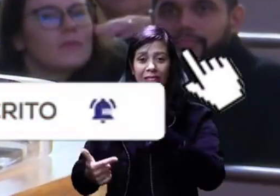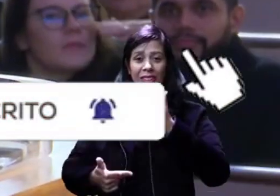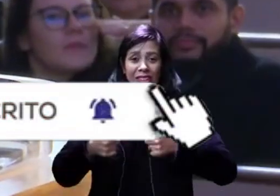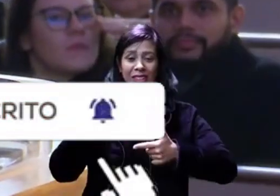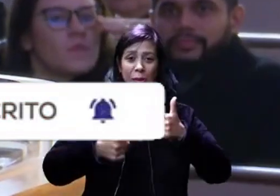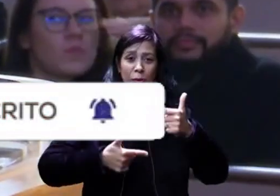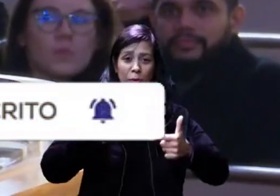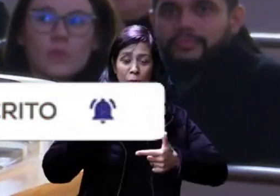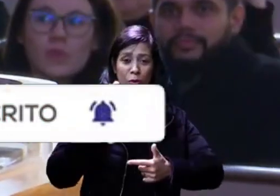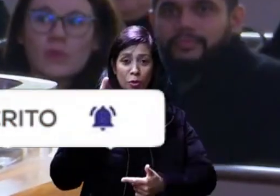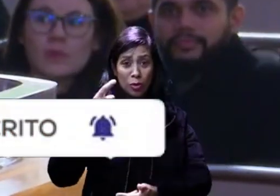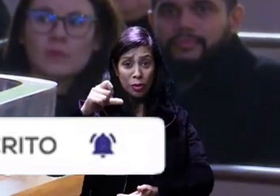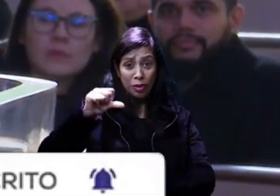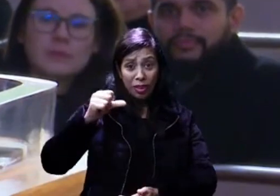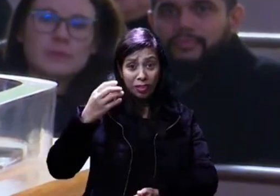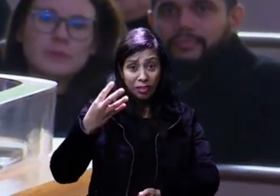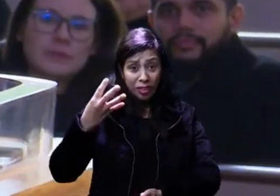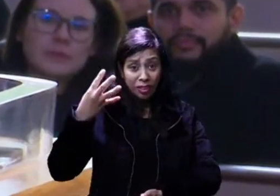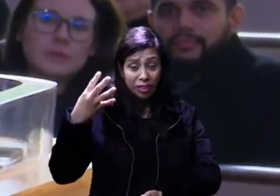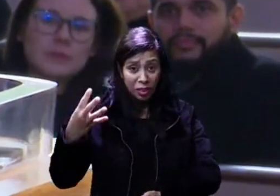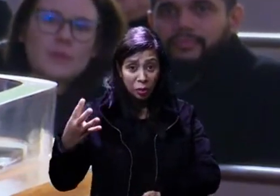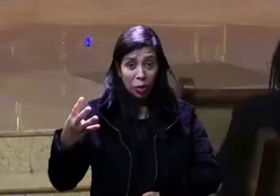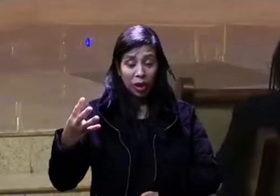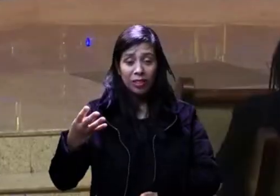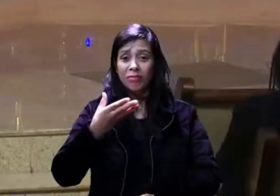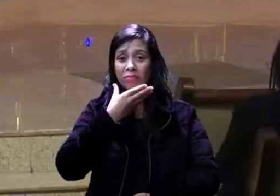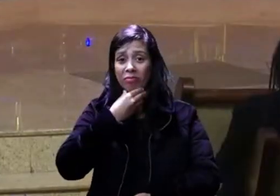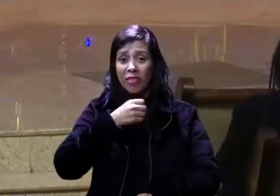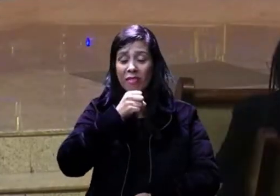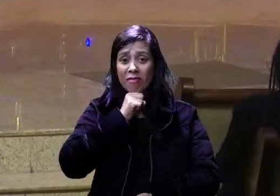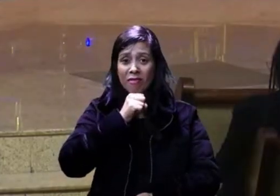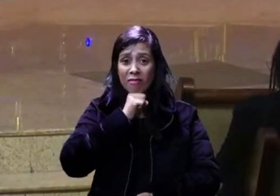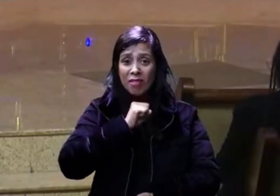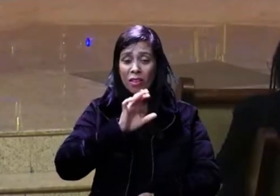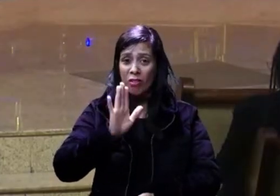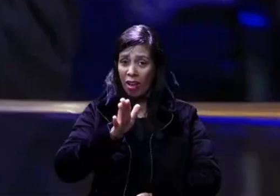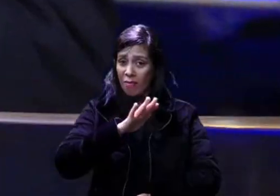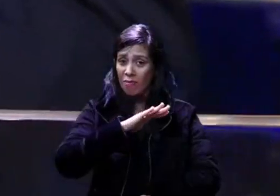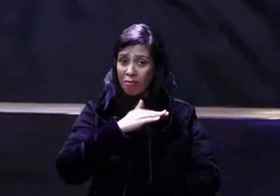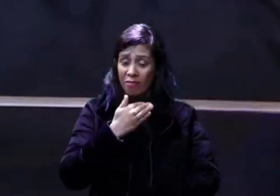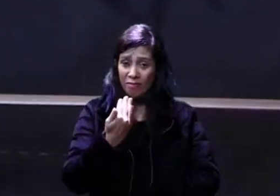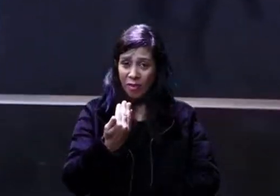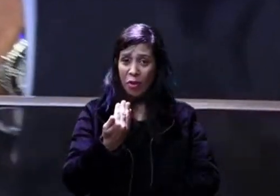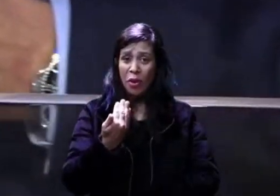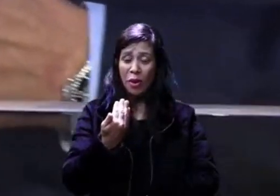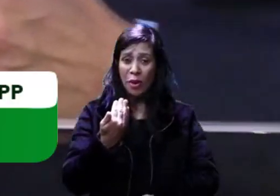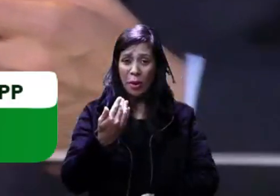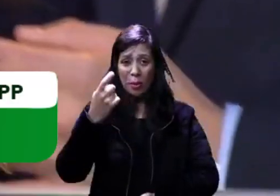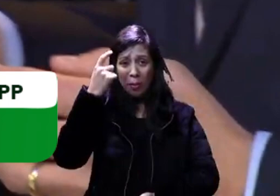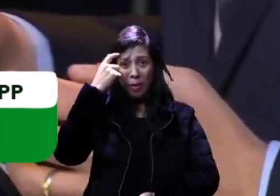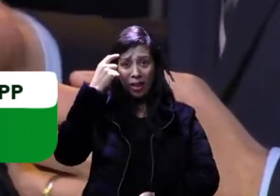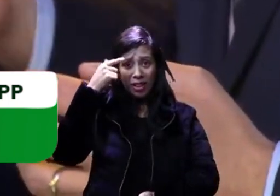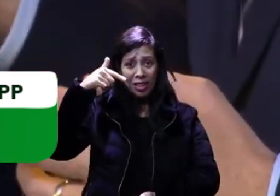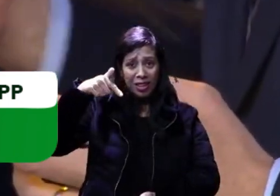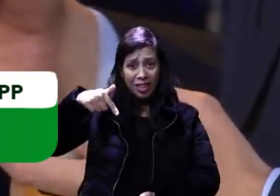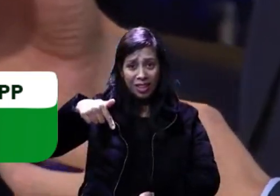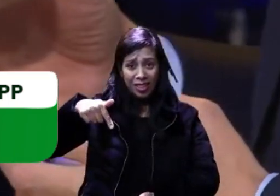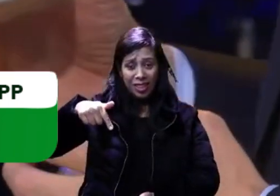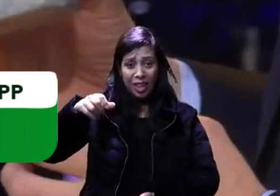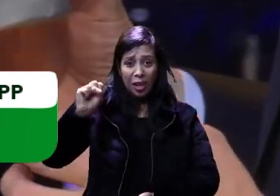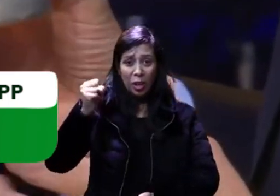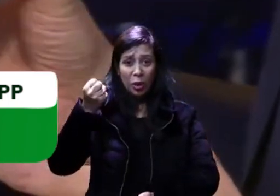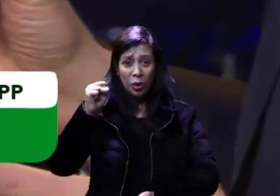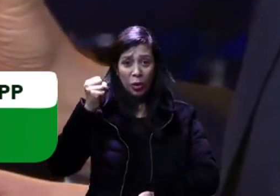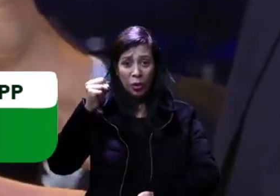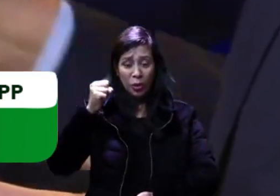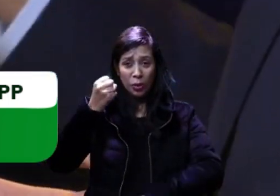1945. Ele já é falecido, teria hoje mais de 100 anos. Mas há 78 anos atrás, quando ele chegou